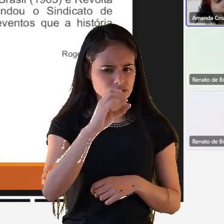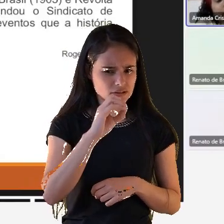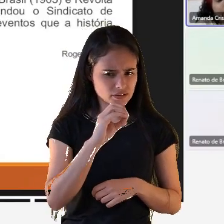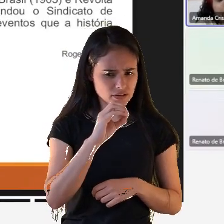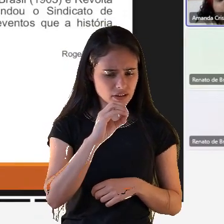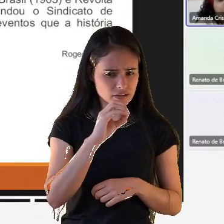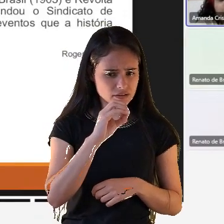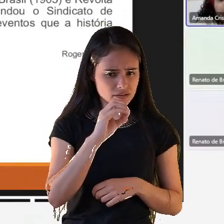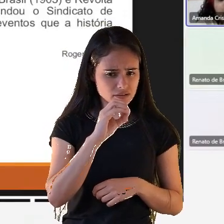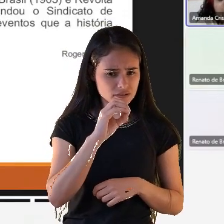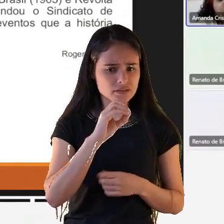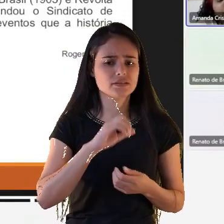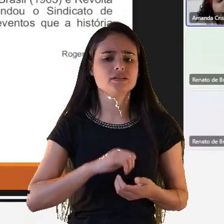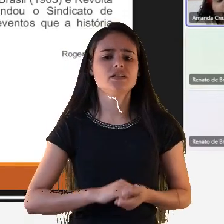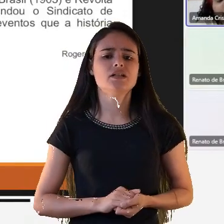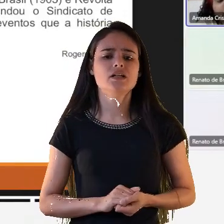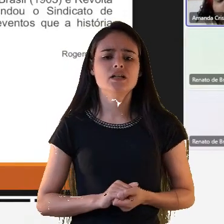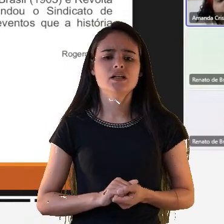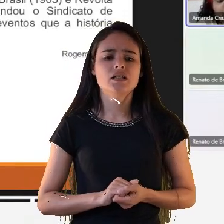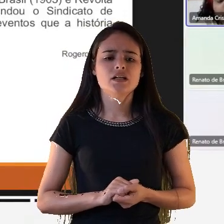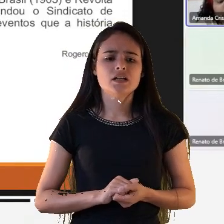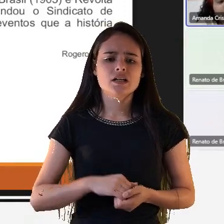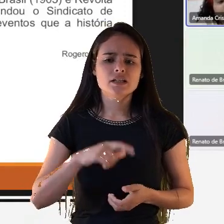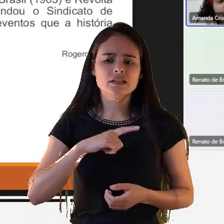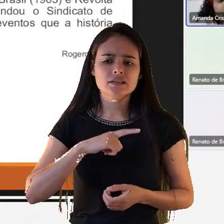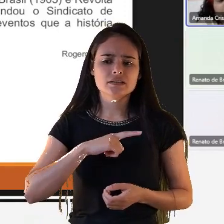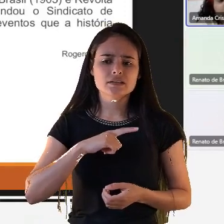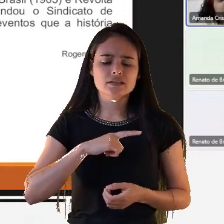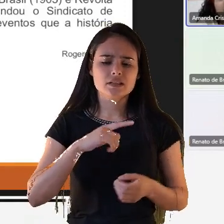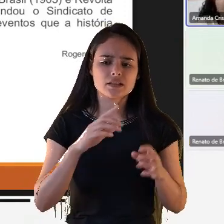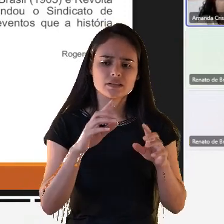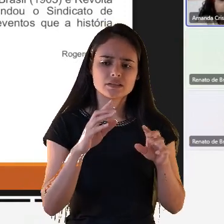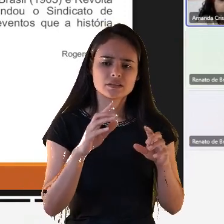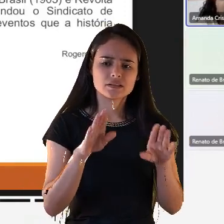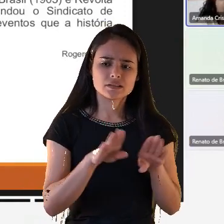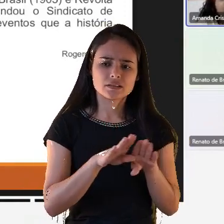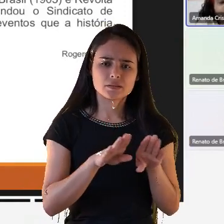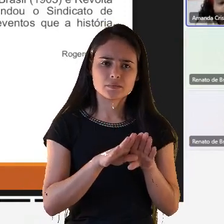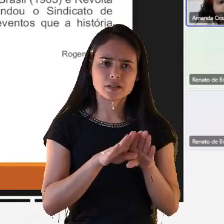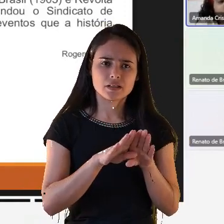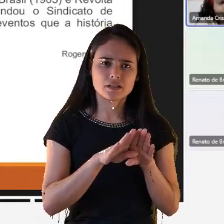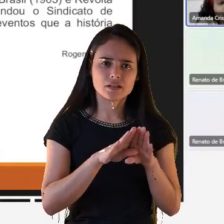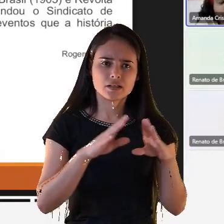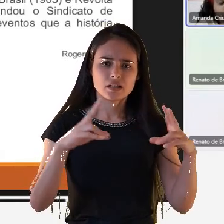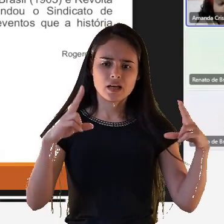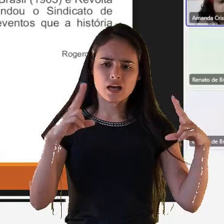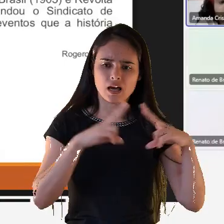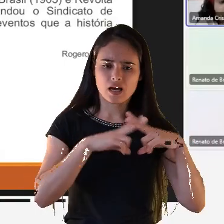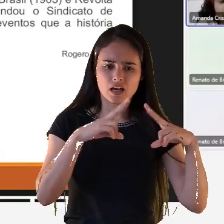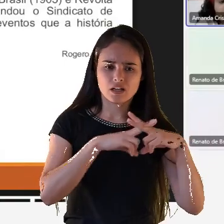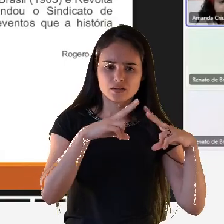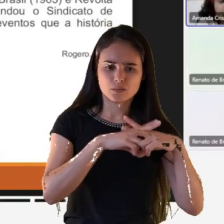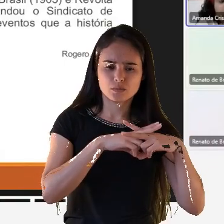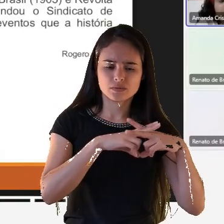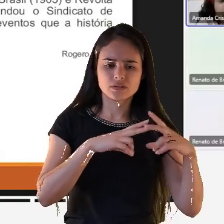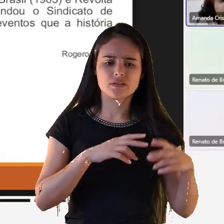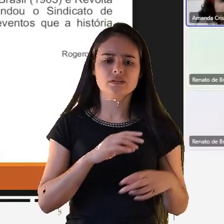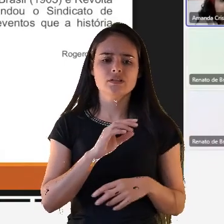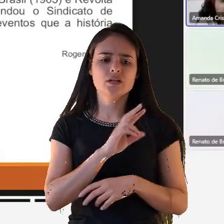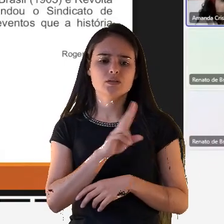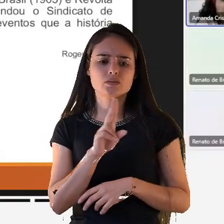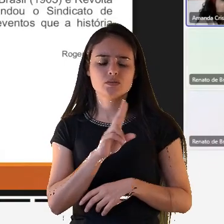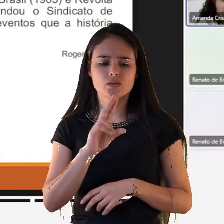na Marinha, eles fizeram essa revolta para também reivindicar melhores condições, né,